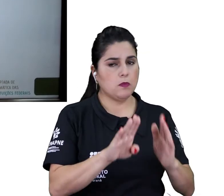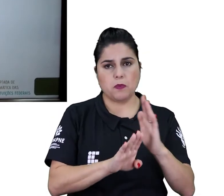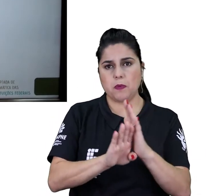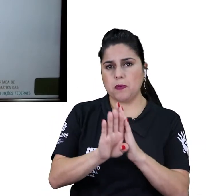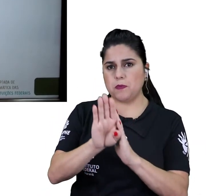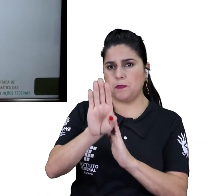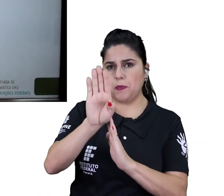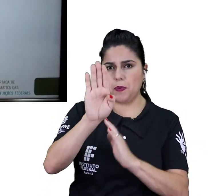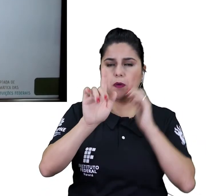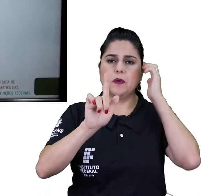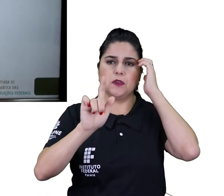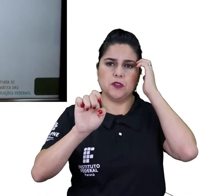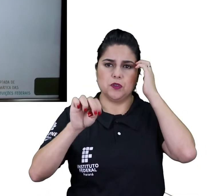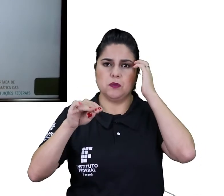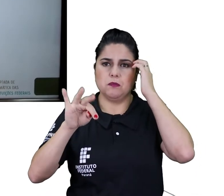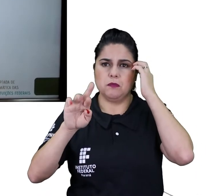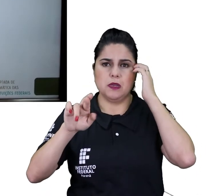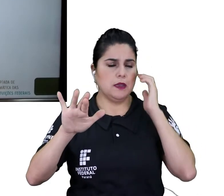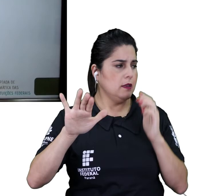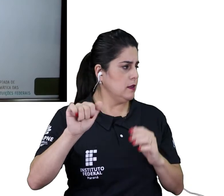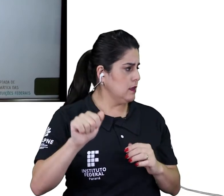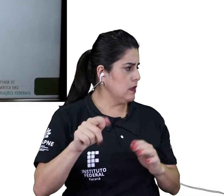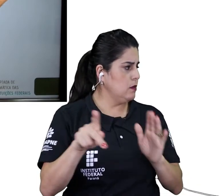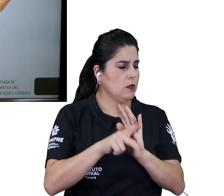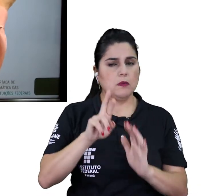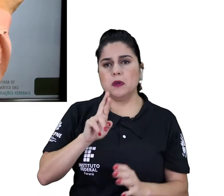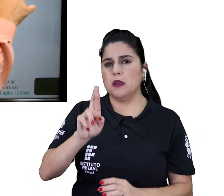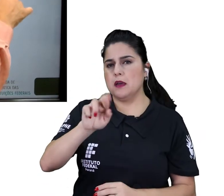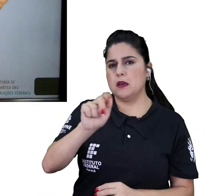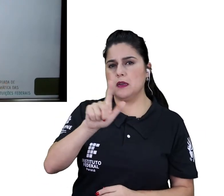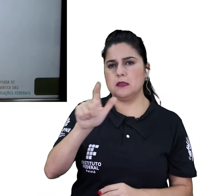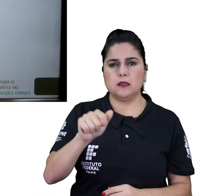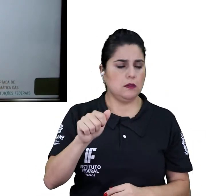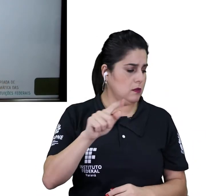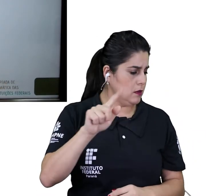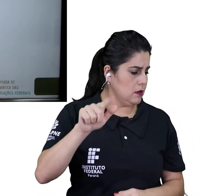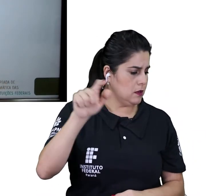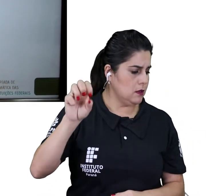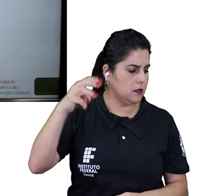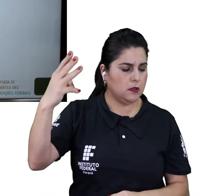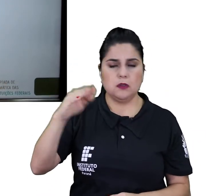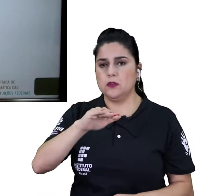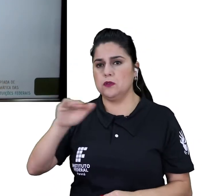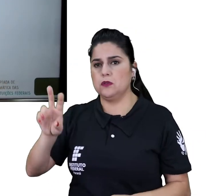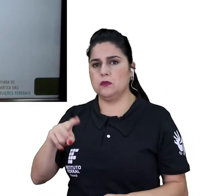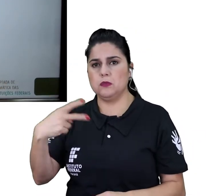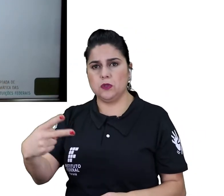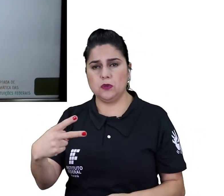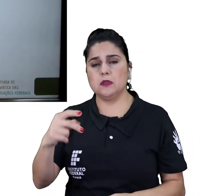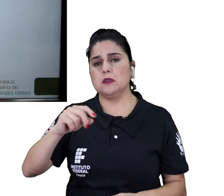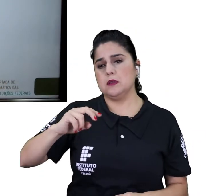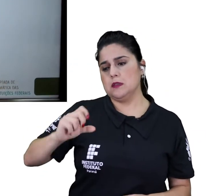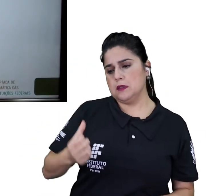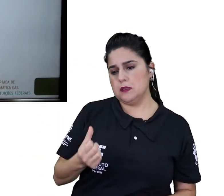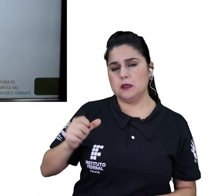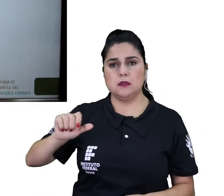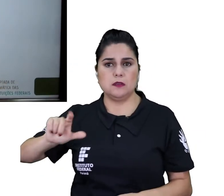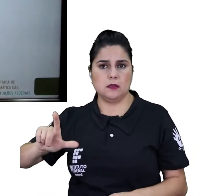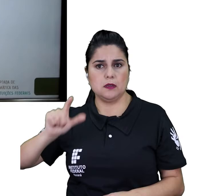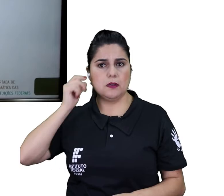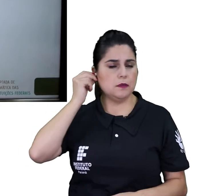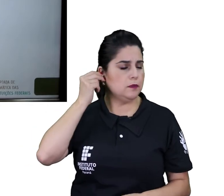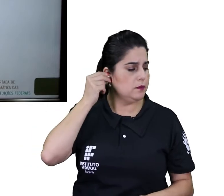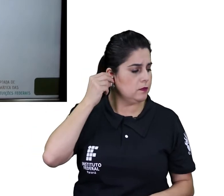uma progressão geométrica de razão raiz de 3 sobre 2 e primeiro termo 6L. A soma